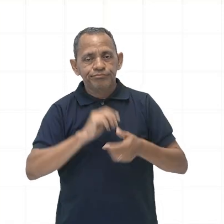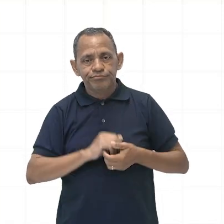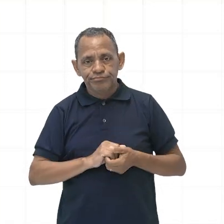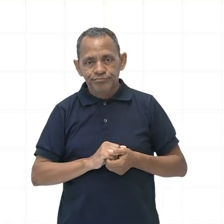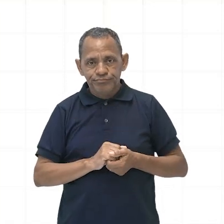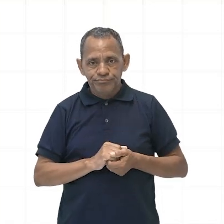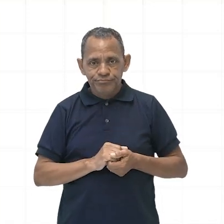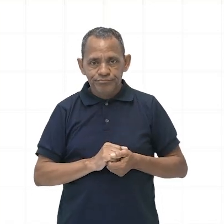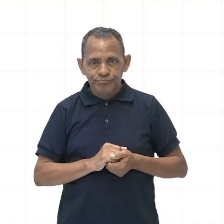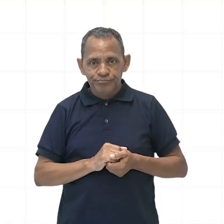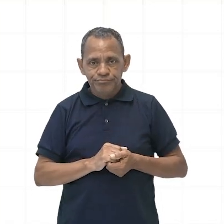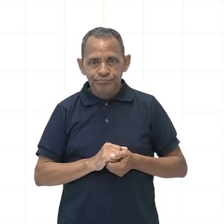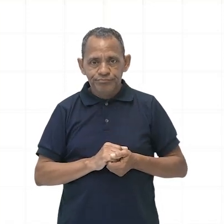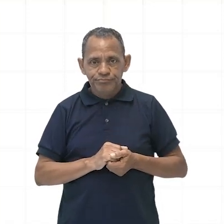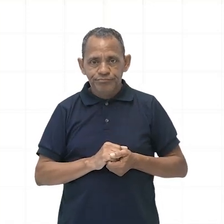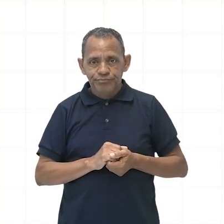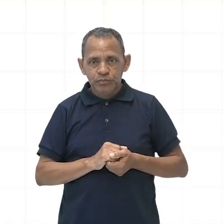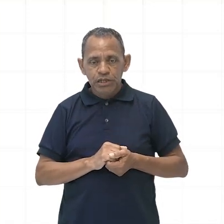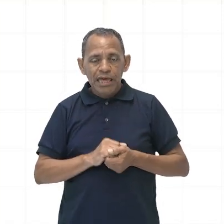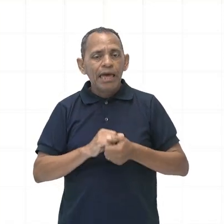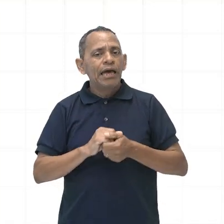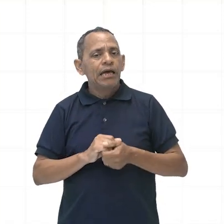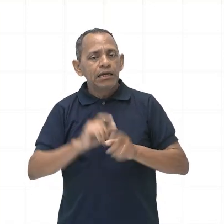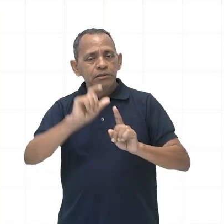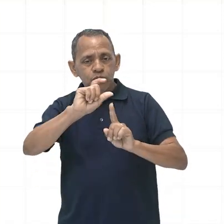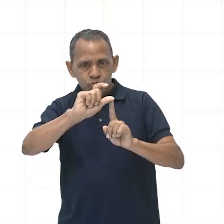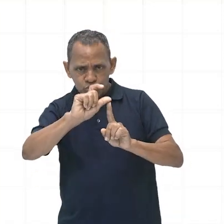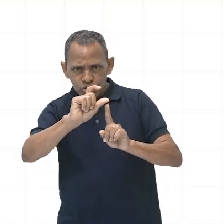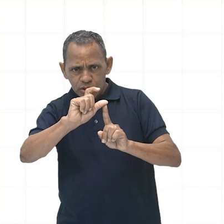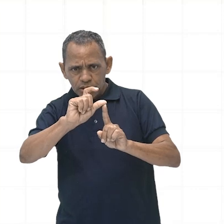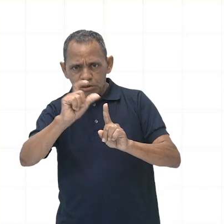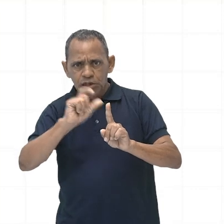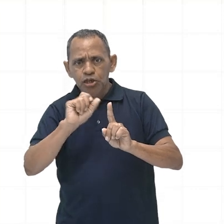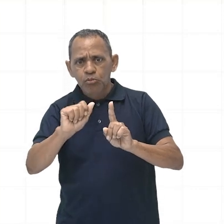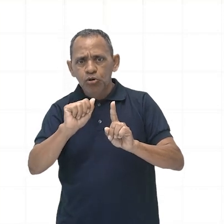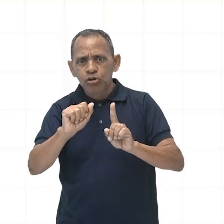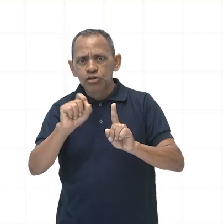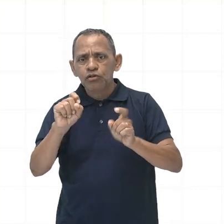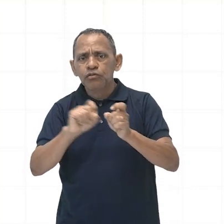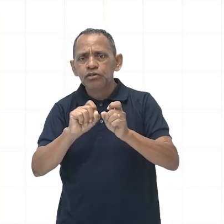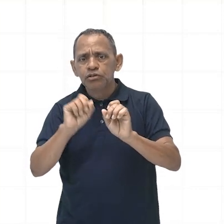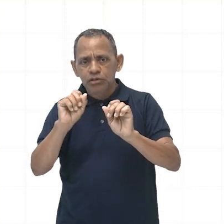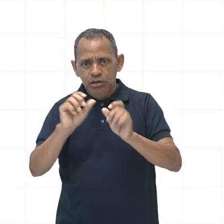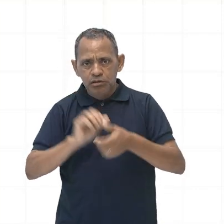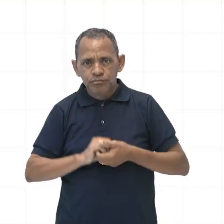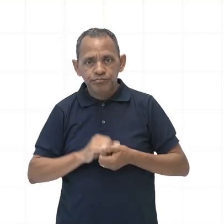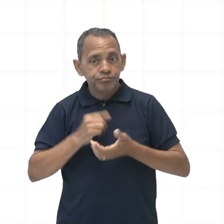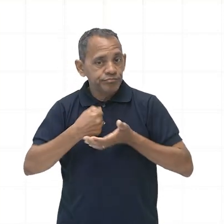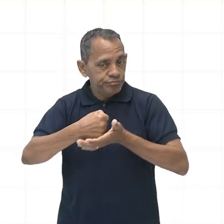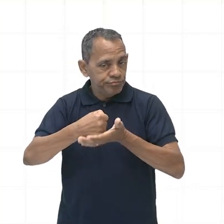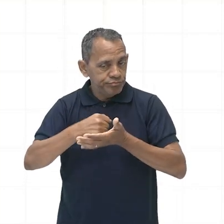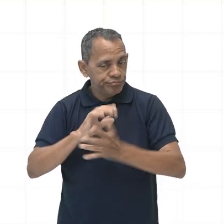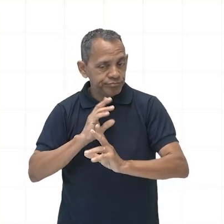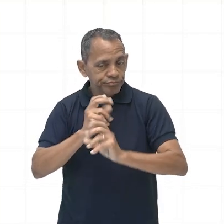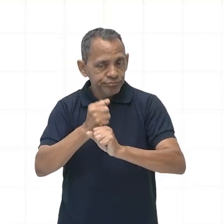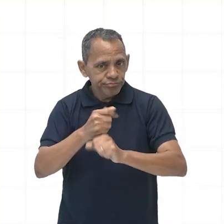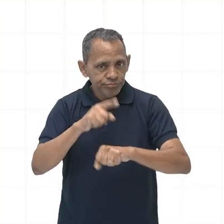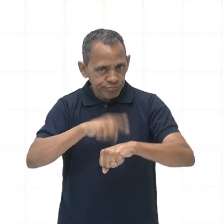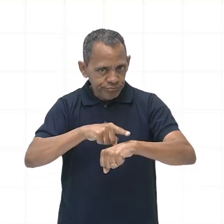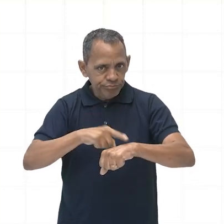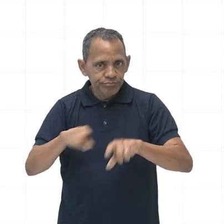Então, o que a gente deve fazer? Ou a gente pode fazer, né, para ajudar os nossos cálculos? Nós